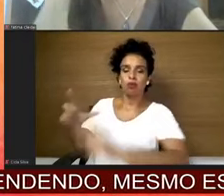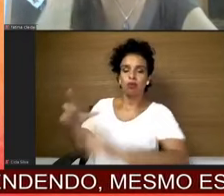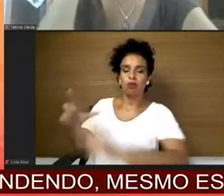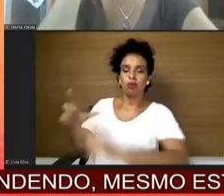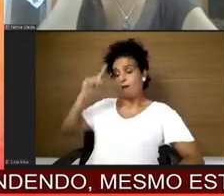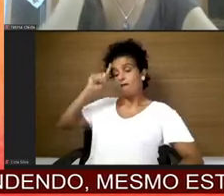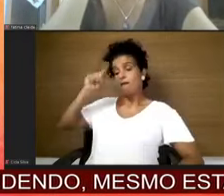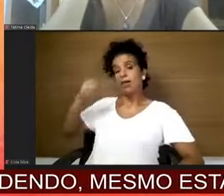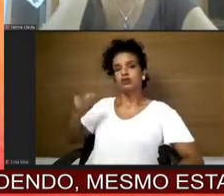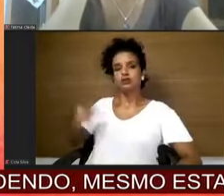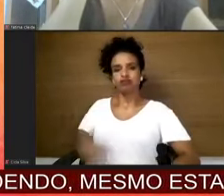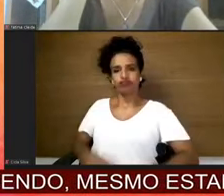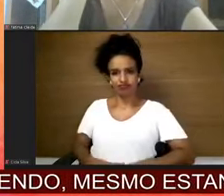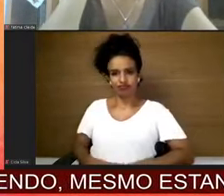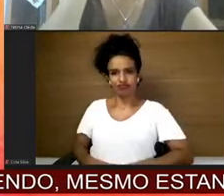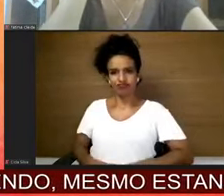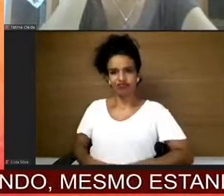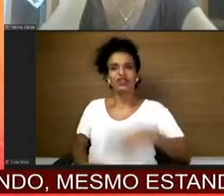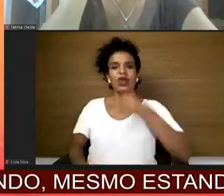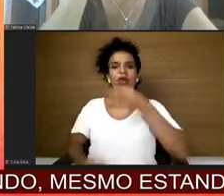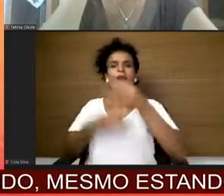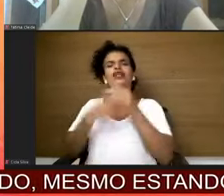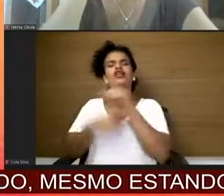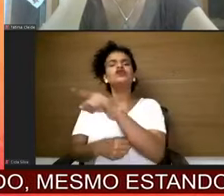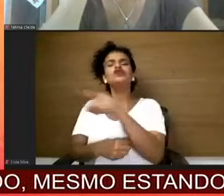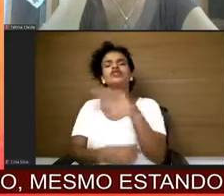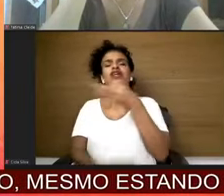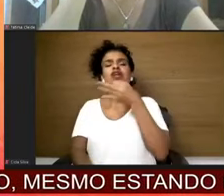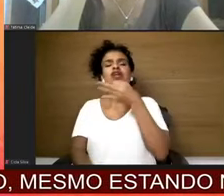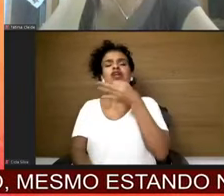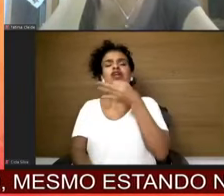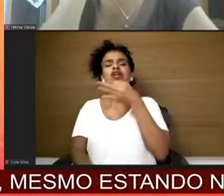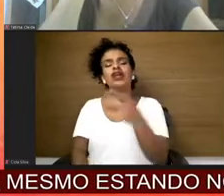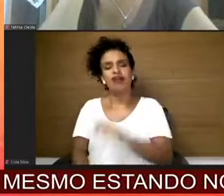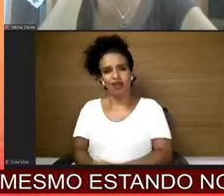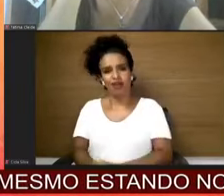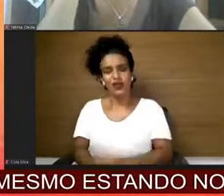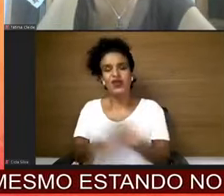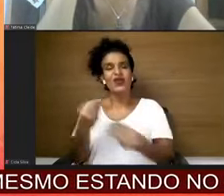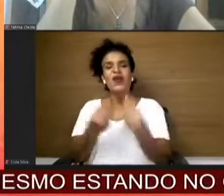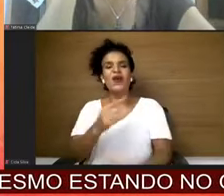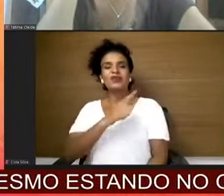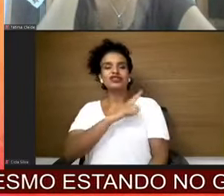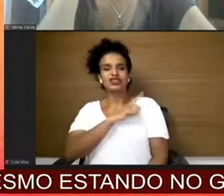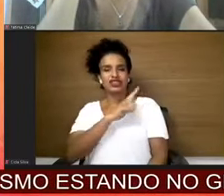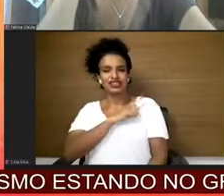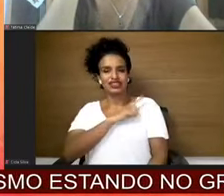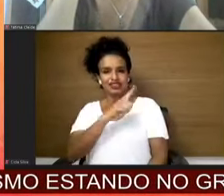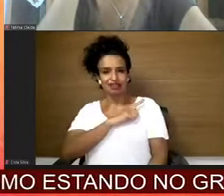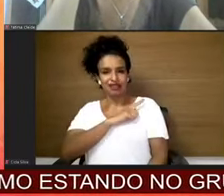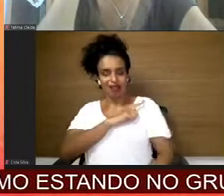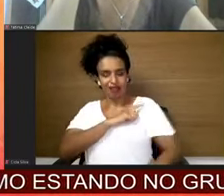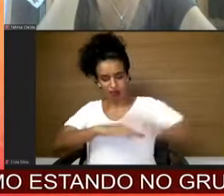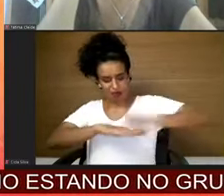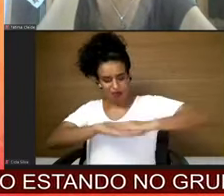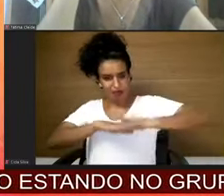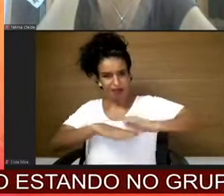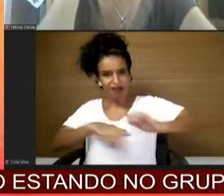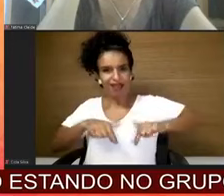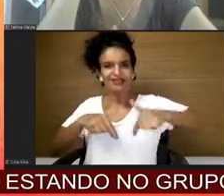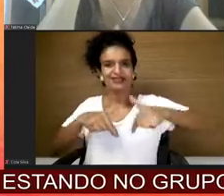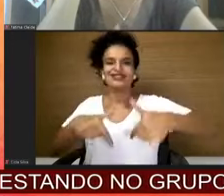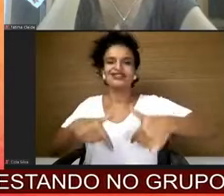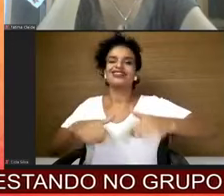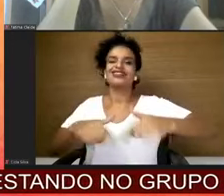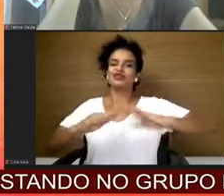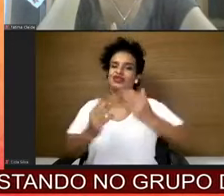fizessem um comentário disso, sobre isso, sobre a questão da gestão escolar, né? Nós que trabalhamos tanto pela